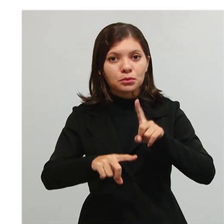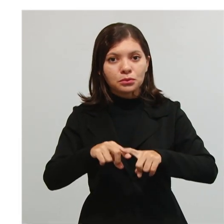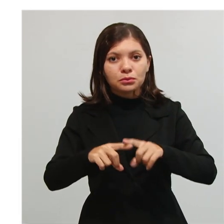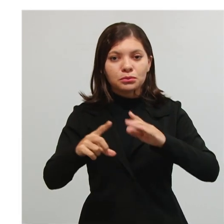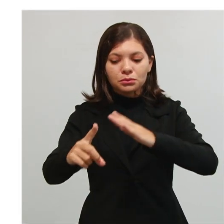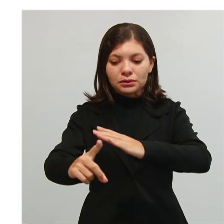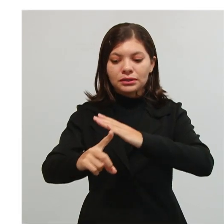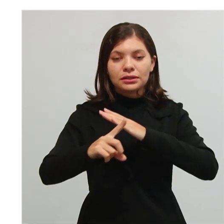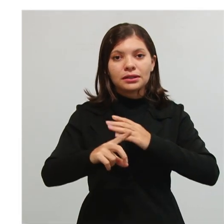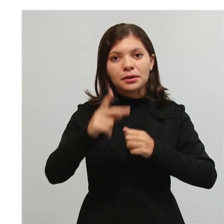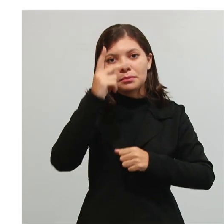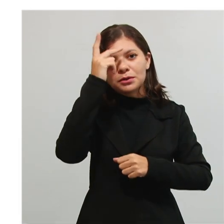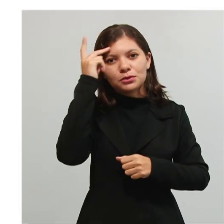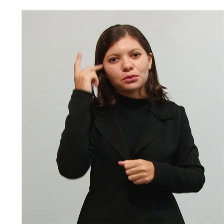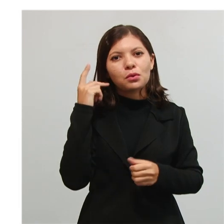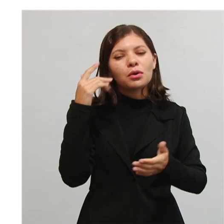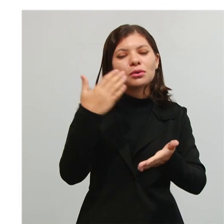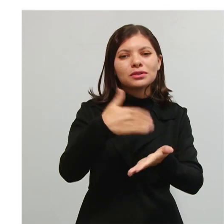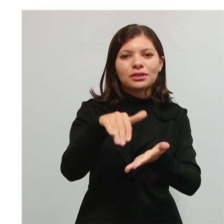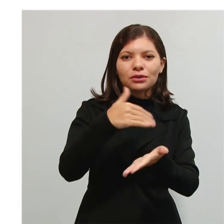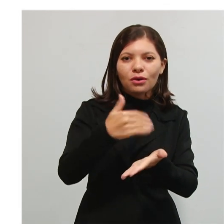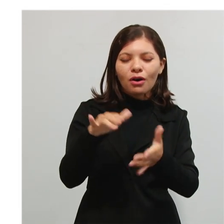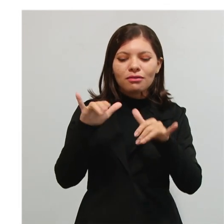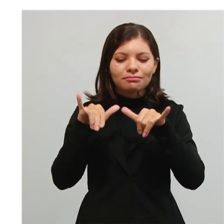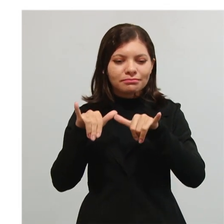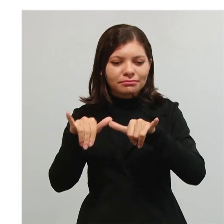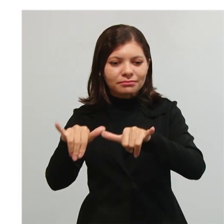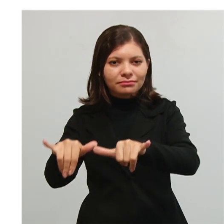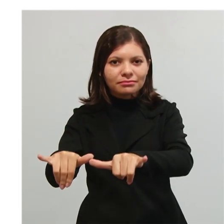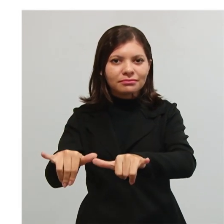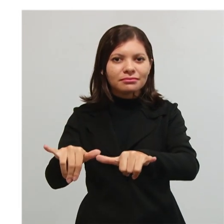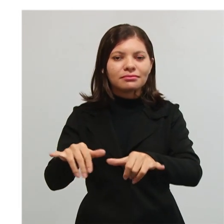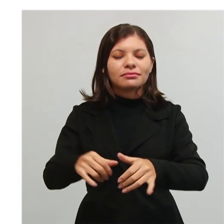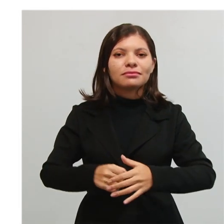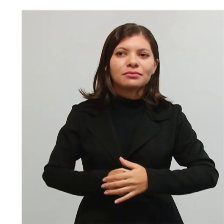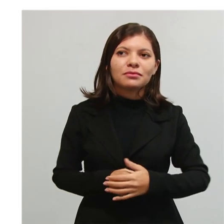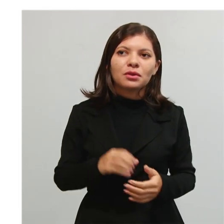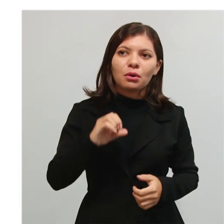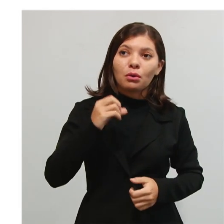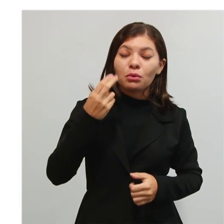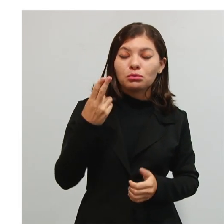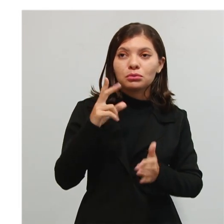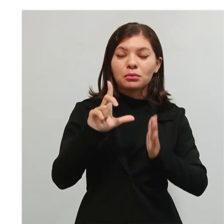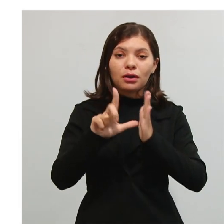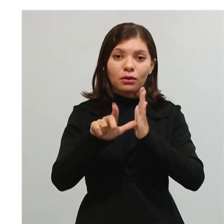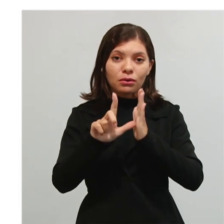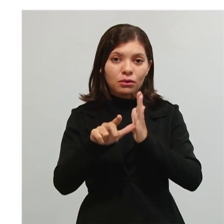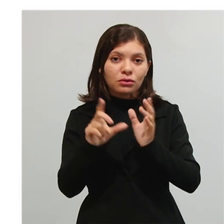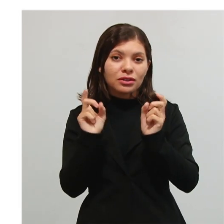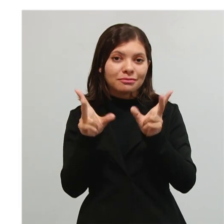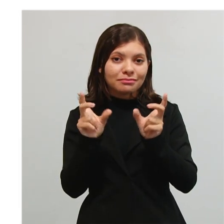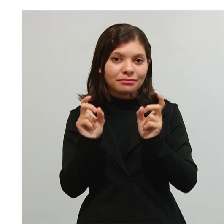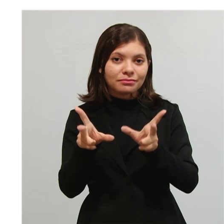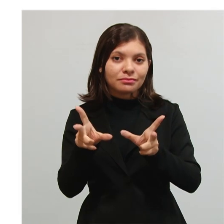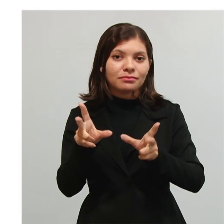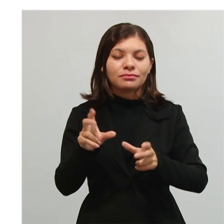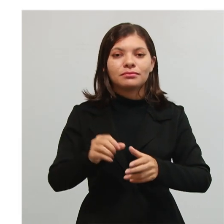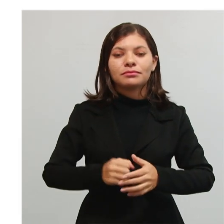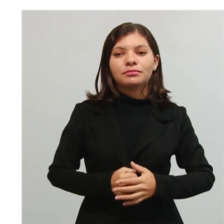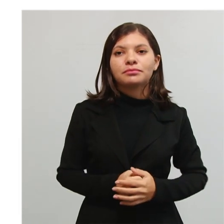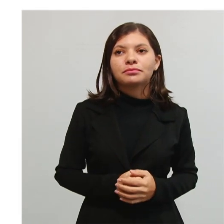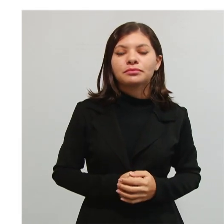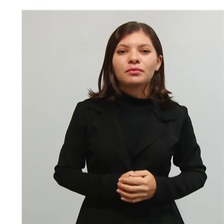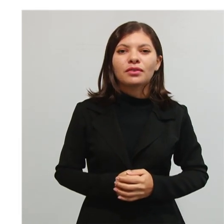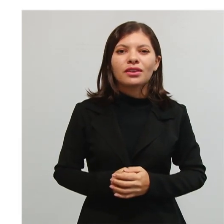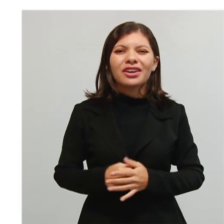pode ser no escritório pode ser no supermercado pode ser numa loja comercial pode ser numa farmácia